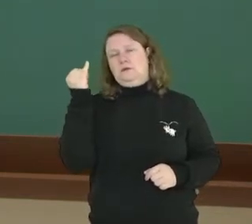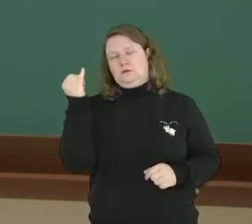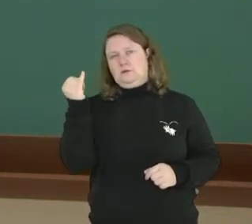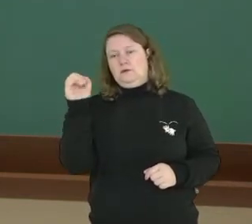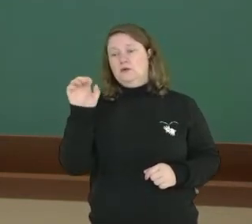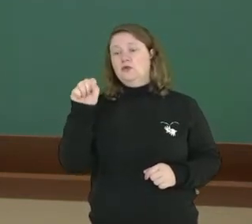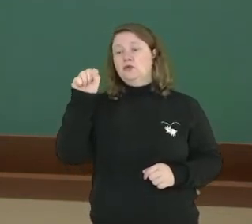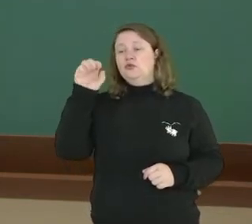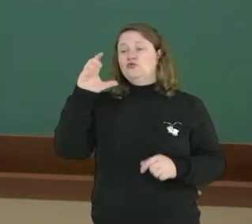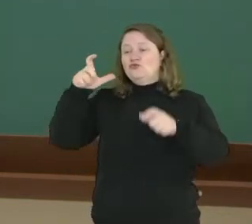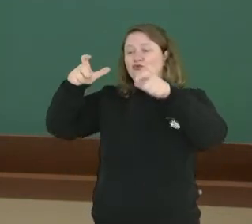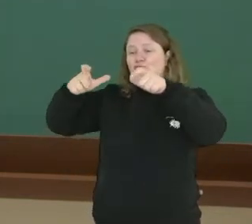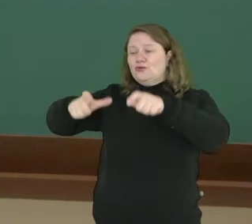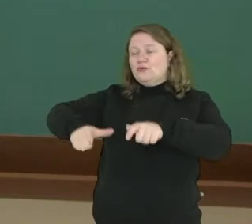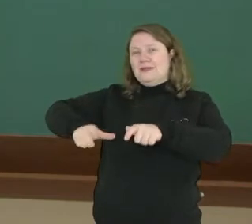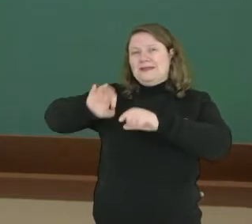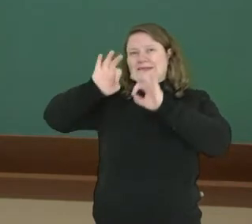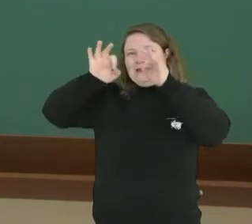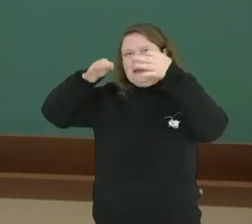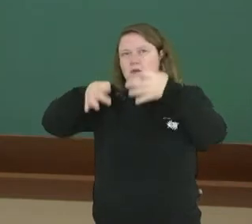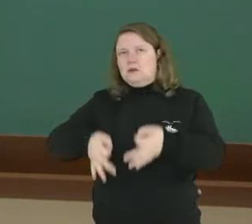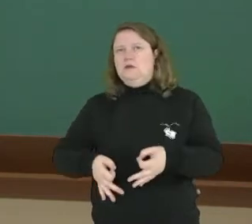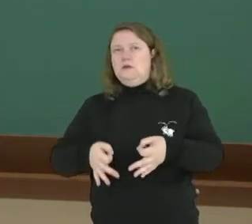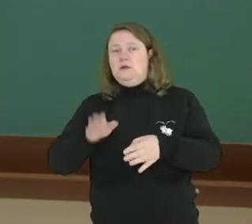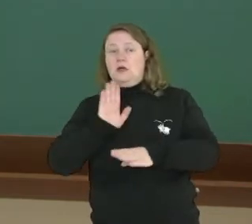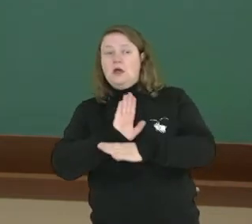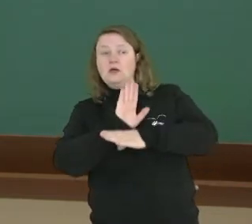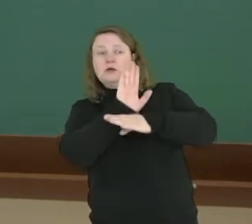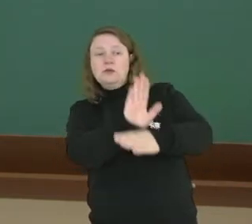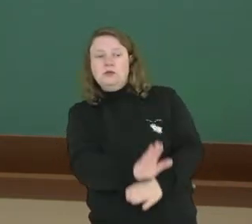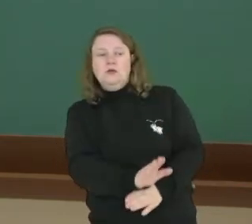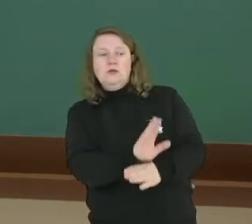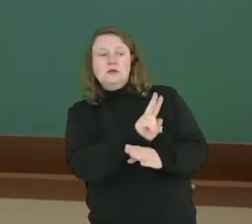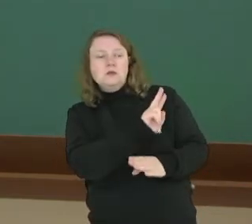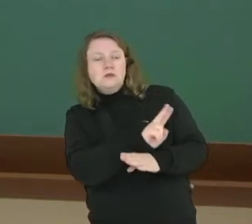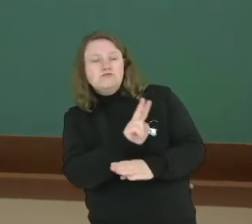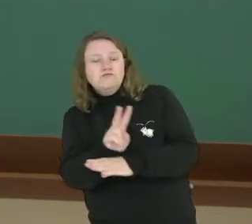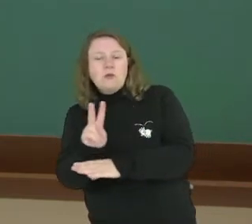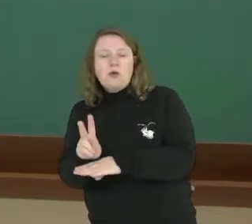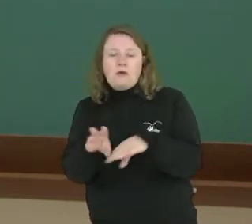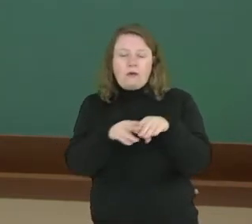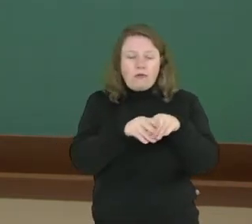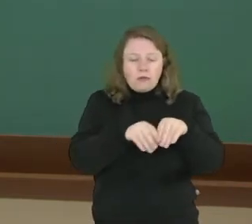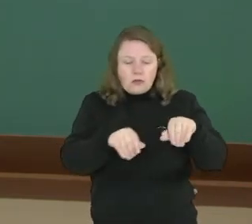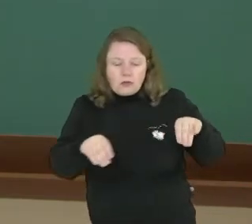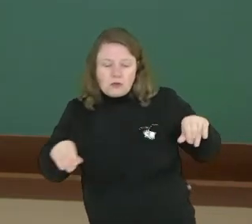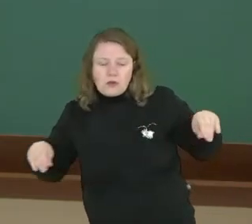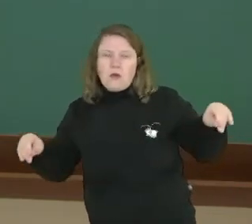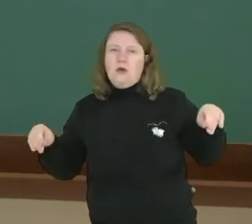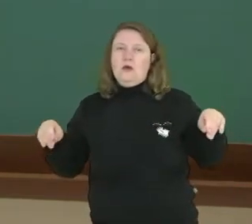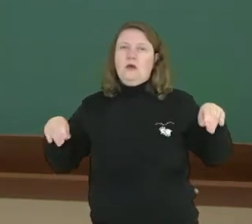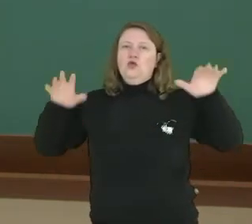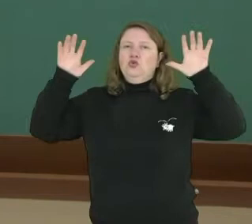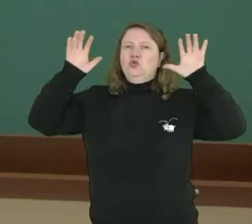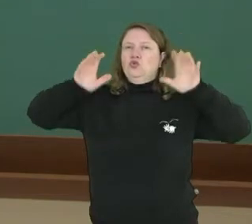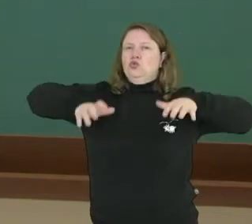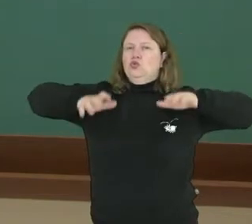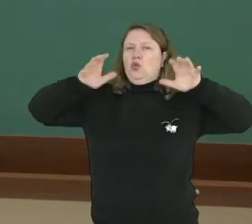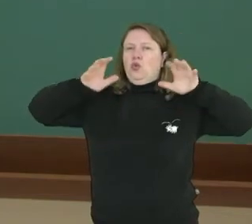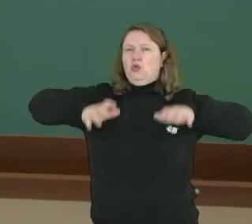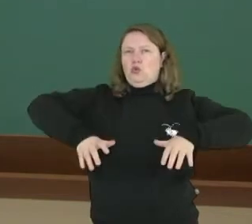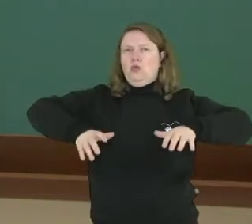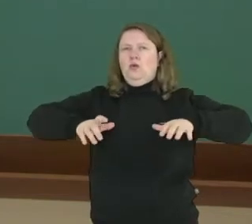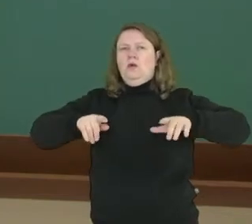onde ela está, porque ela ajuda a proteger o solo e também a regular o clima, a quantidade de chuvas e tudo mais,